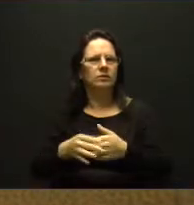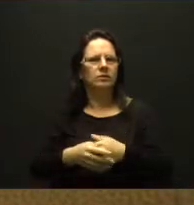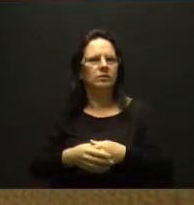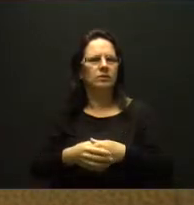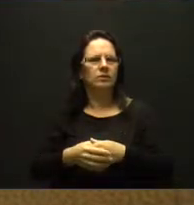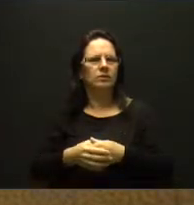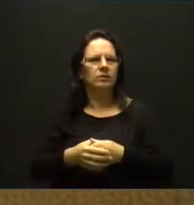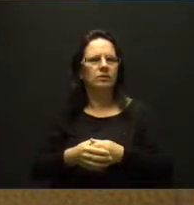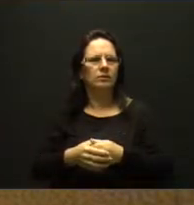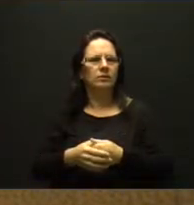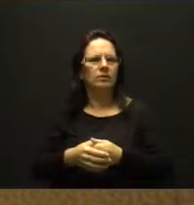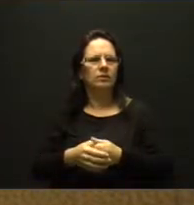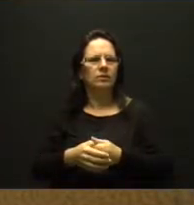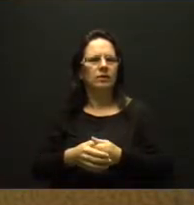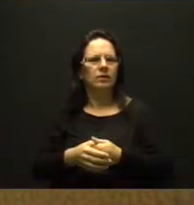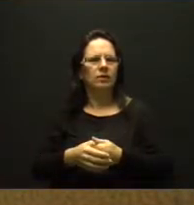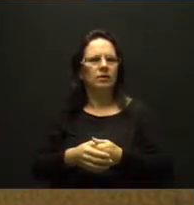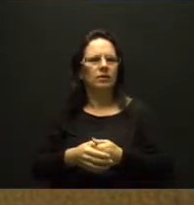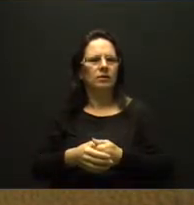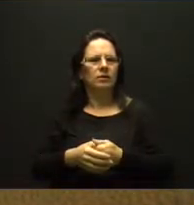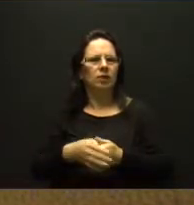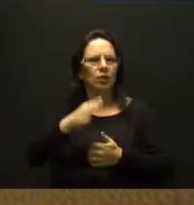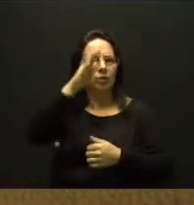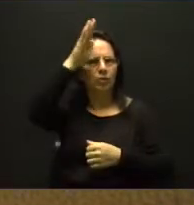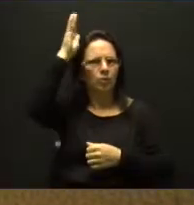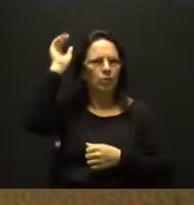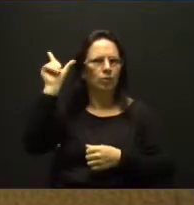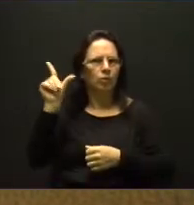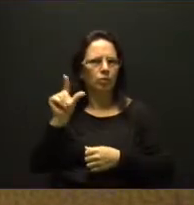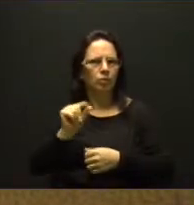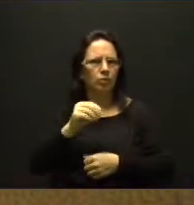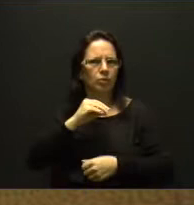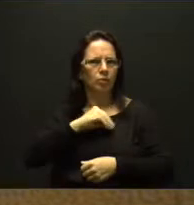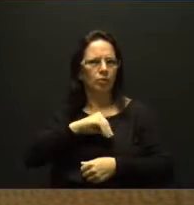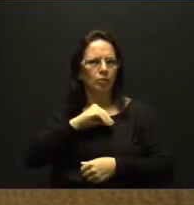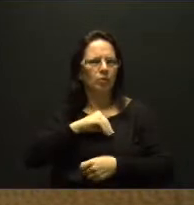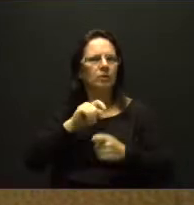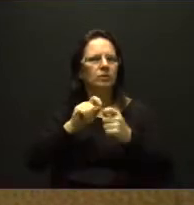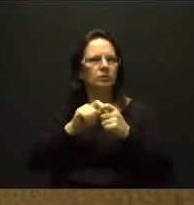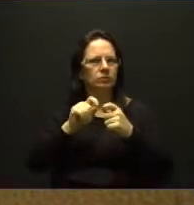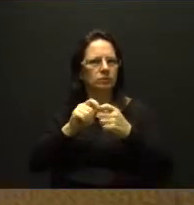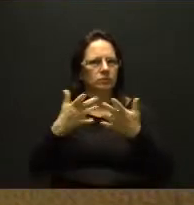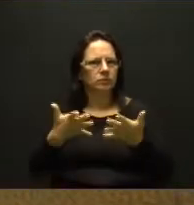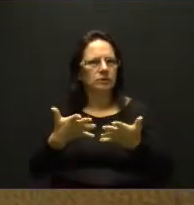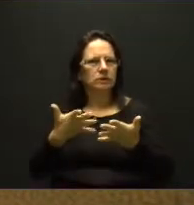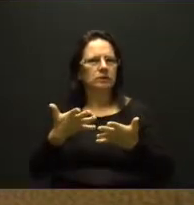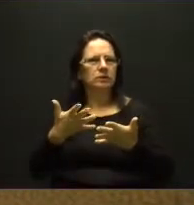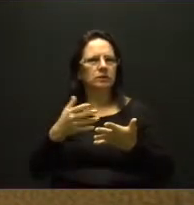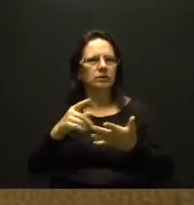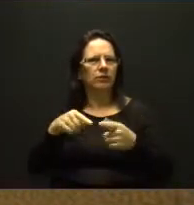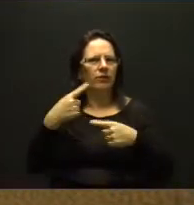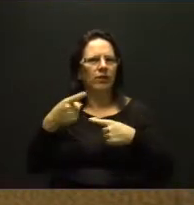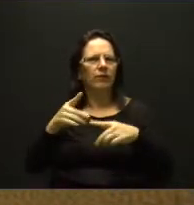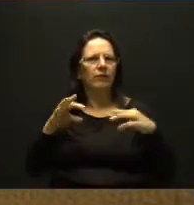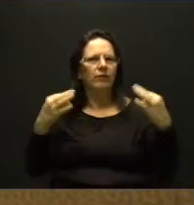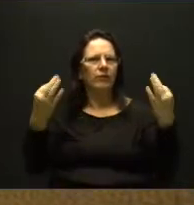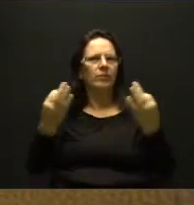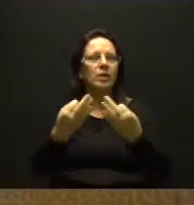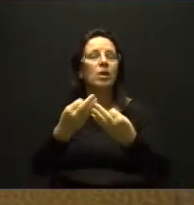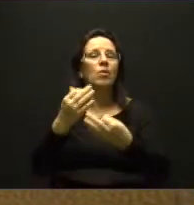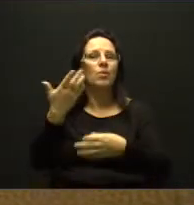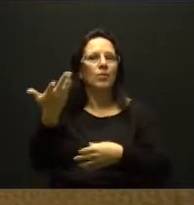falar que alguns ainda por pelo baixo salário ainda tem que fazer bico ou seja vai ver a família quando